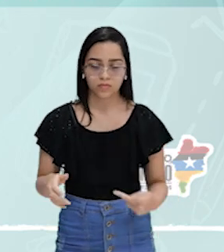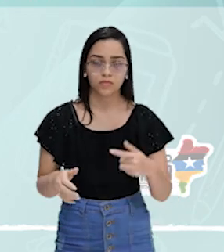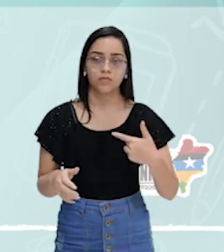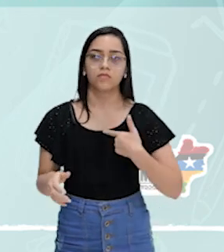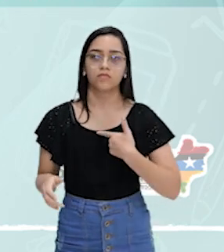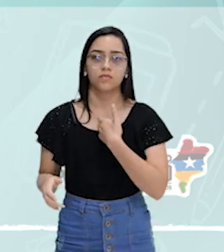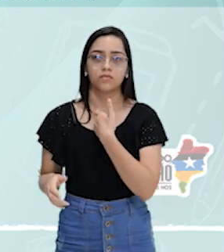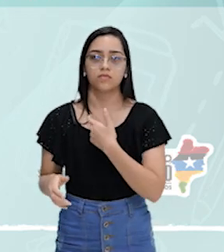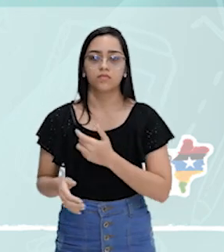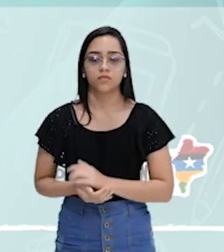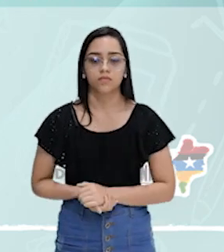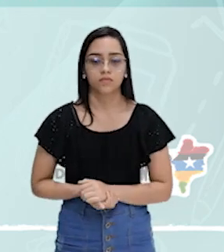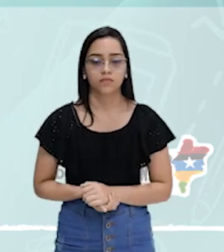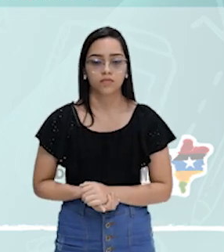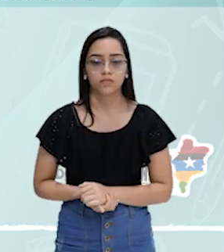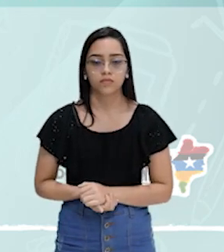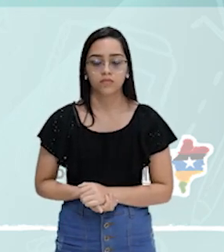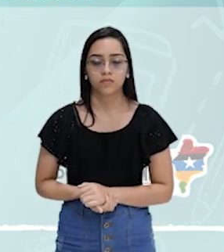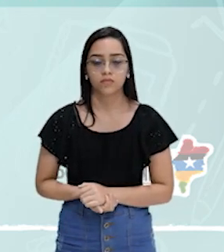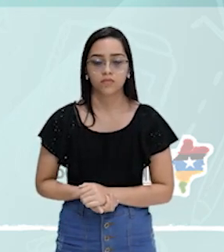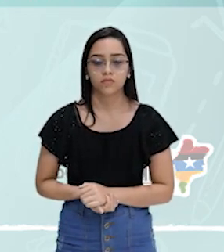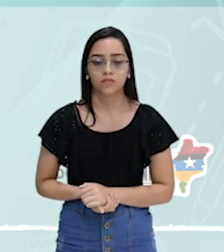Getúlio Vargas. Para que seja